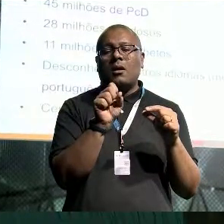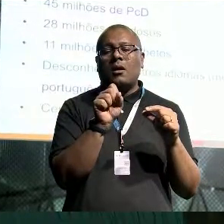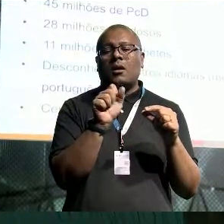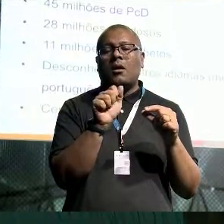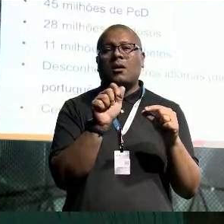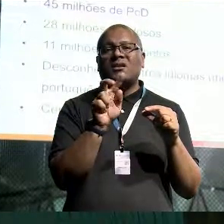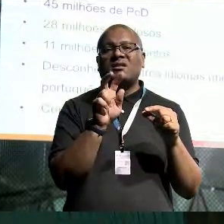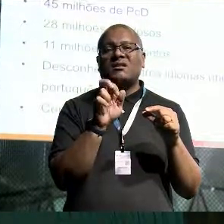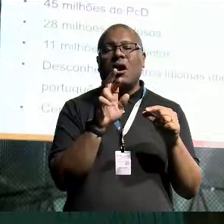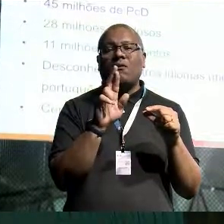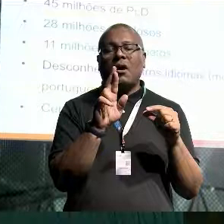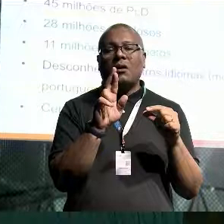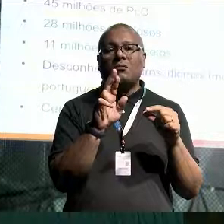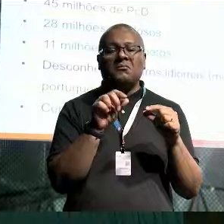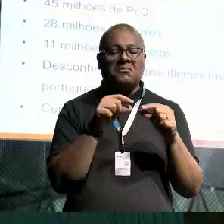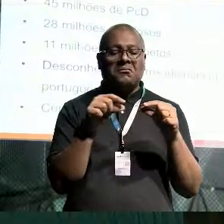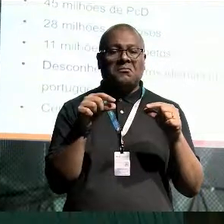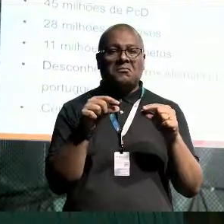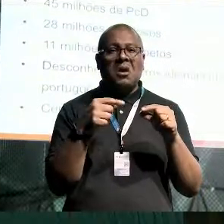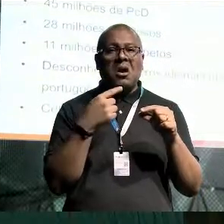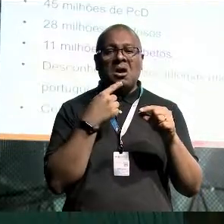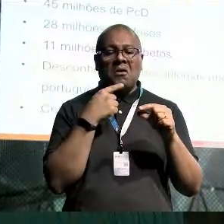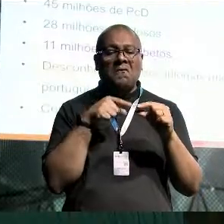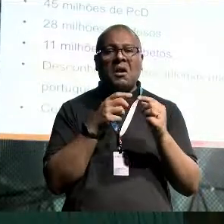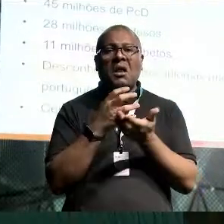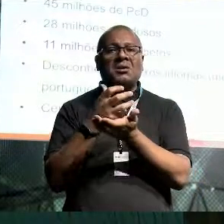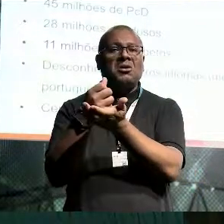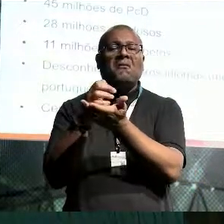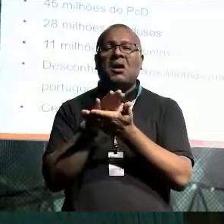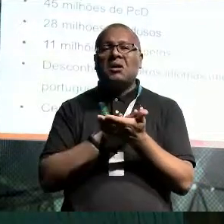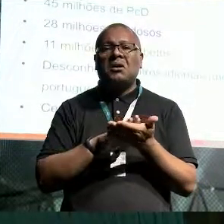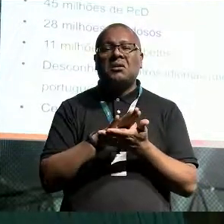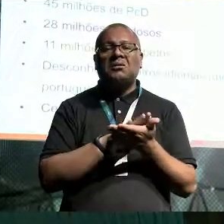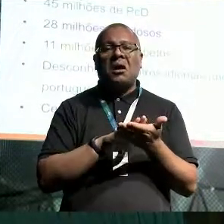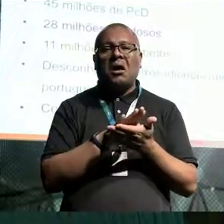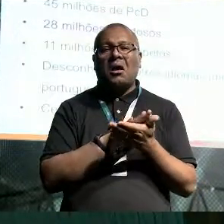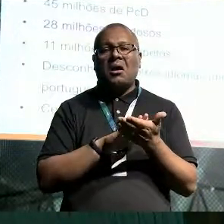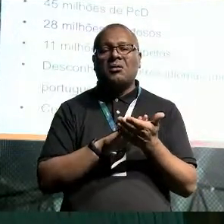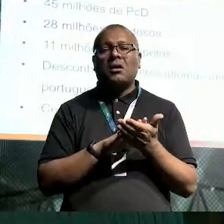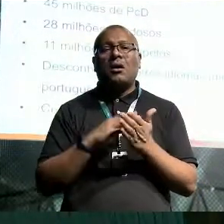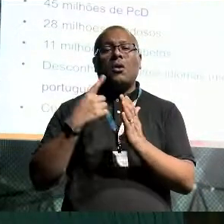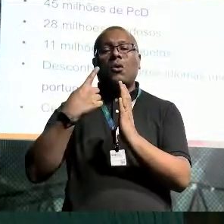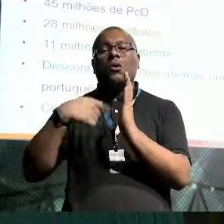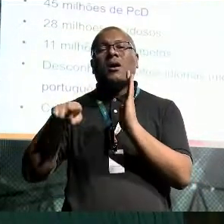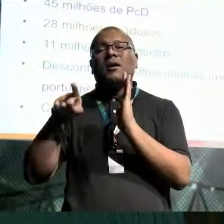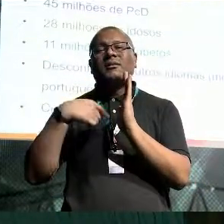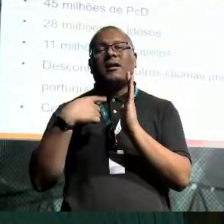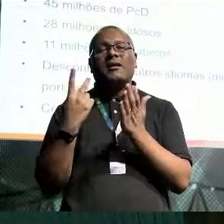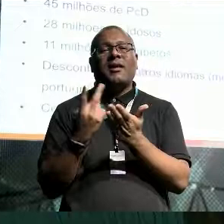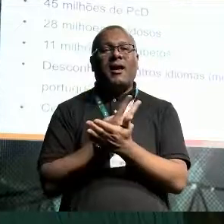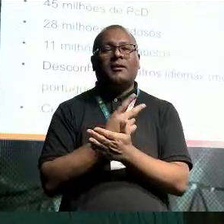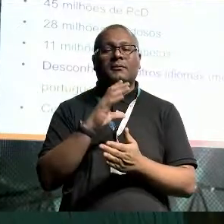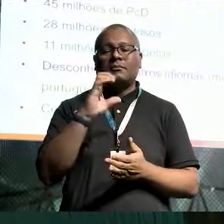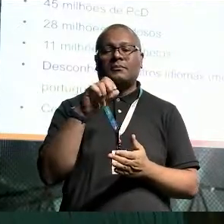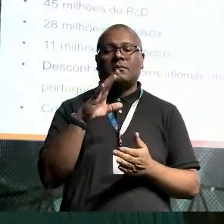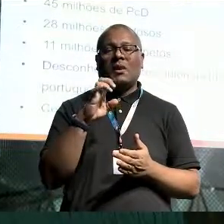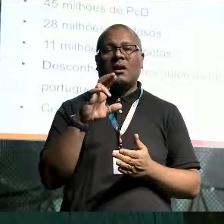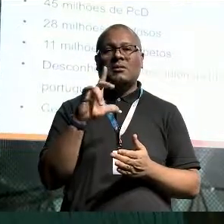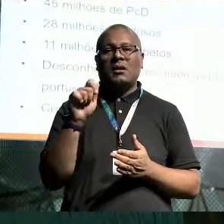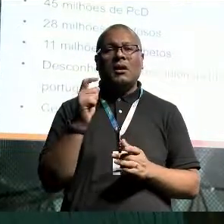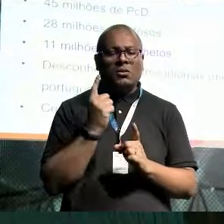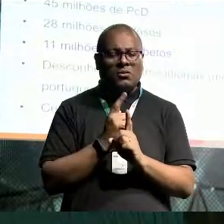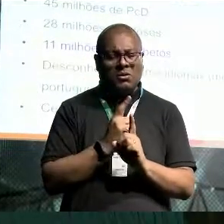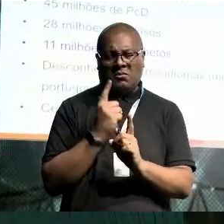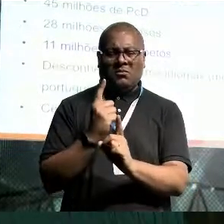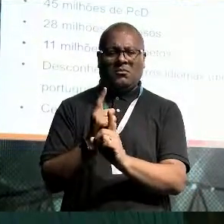no meu aplicativo. Esse botão não está me levando para salvar nada. O cancelar está errado. Eles repararam